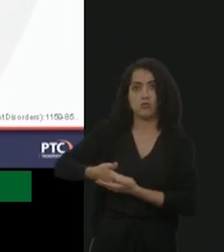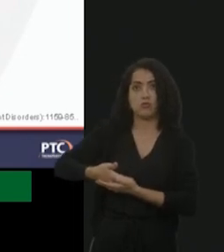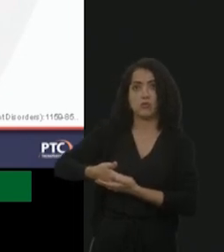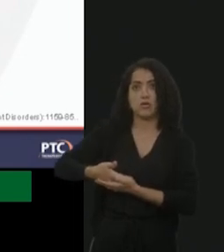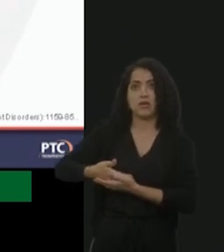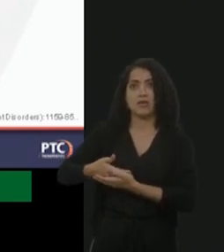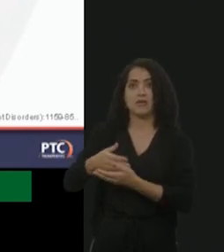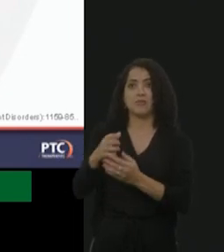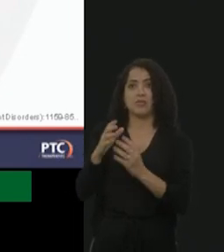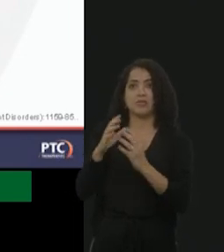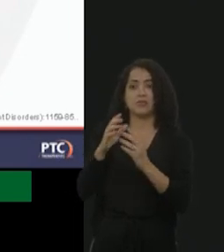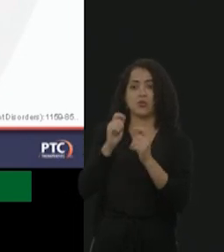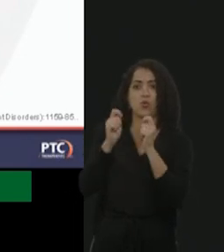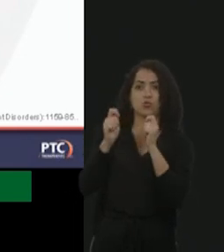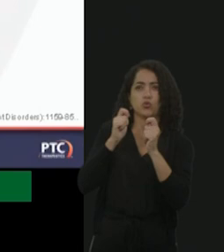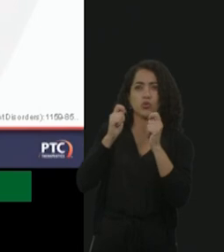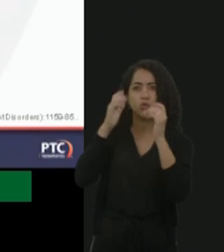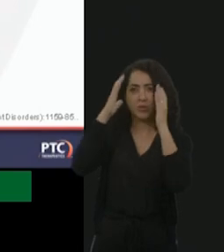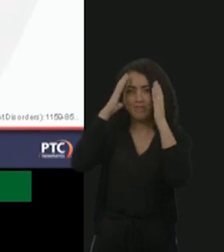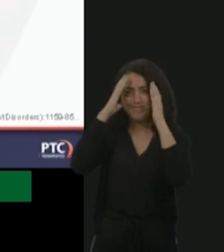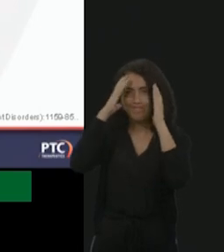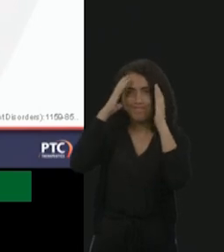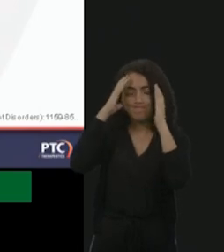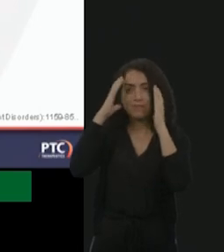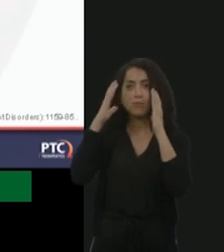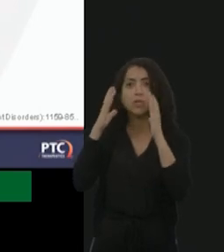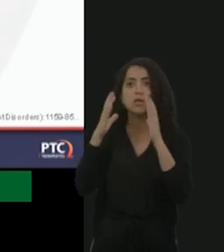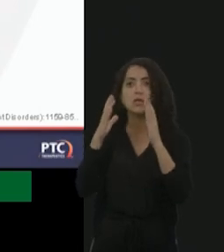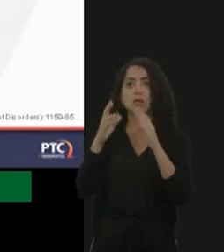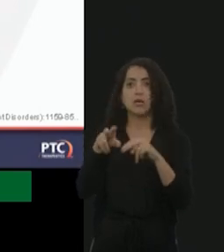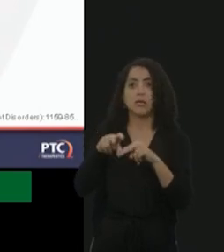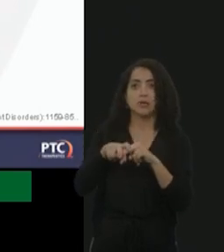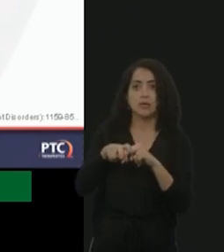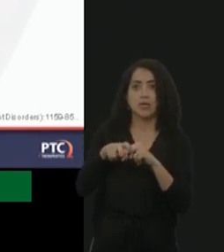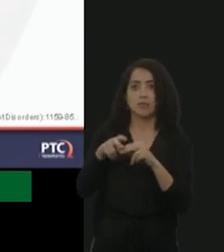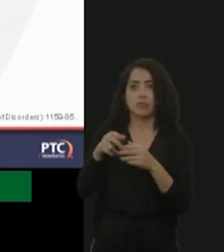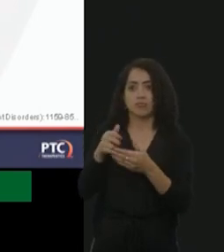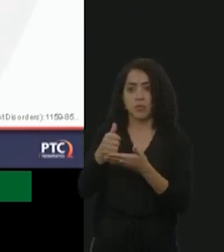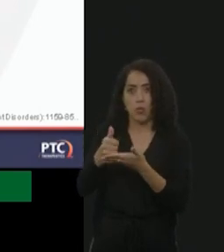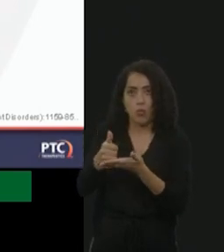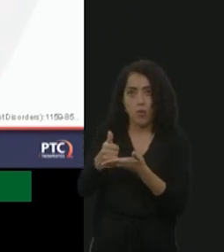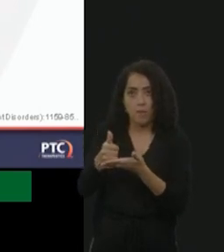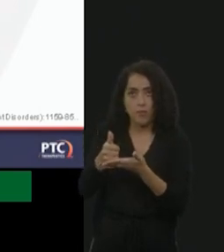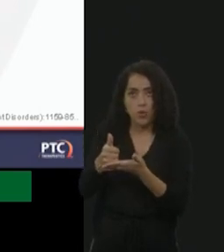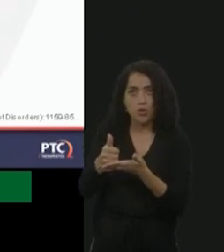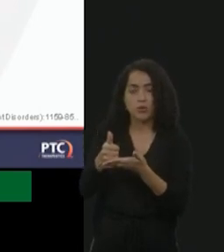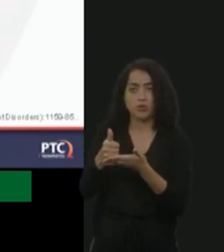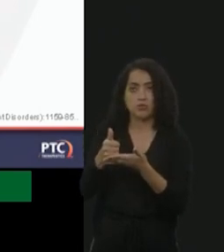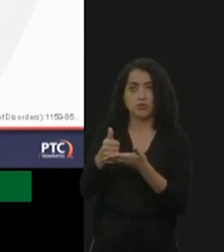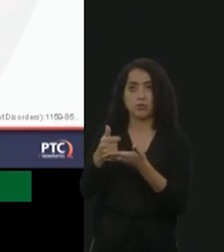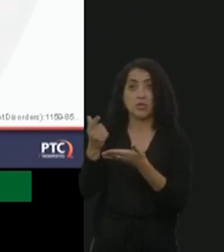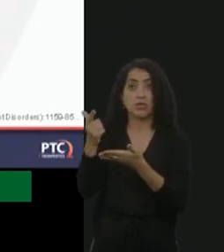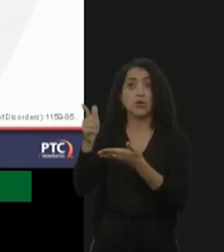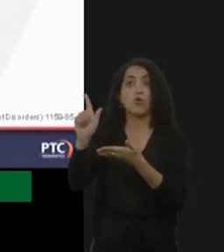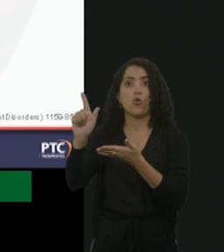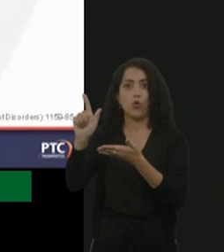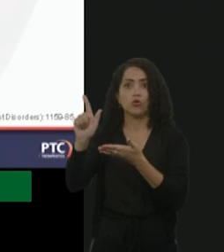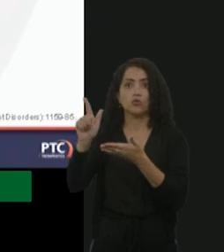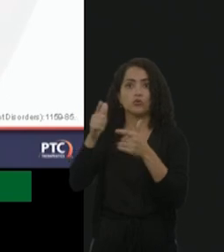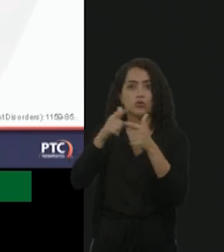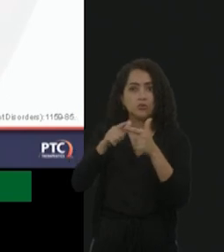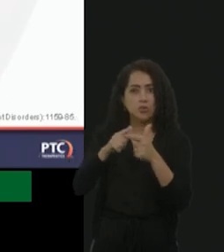controle cefálico, né? Então ela está apoiada ali com esse atraso bastante grave e também apresentando outros distúrbios do